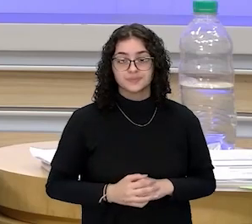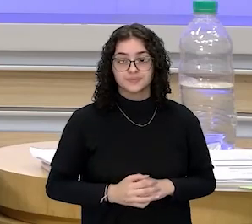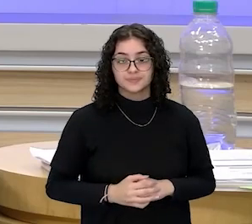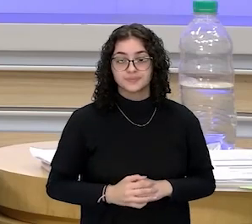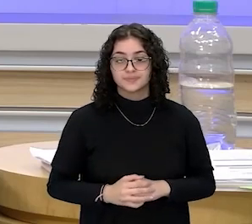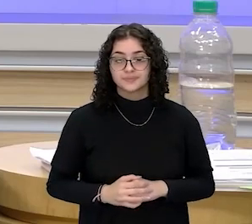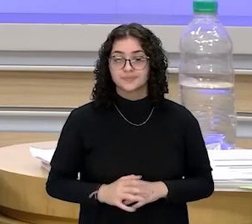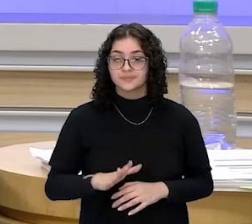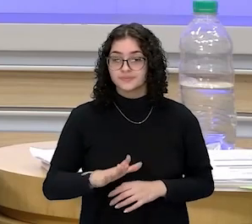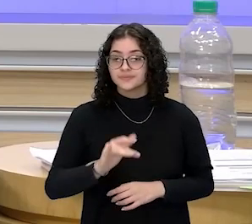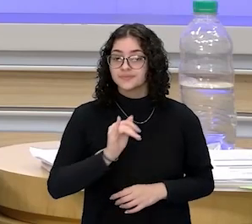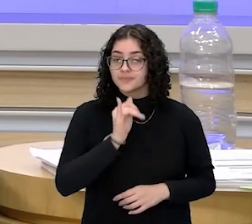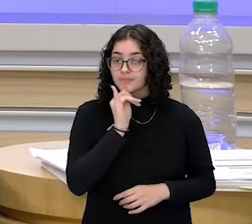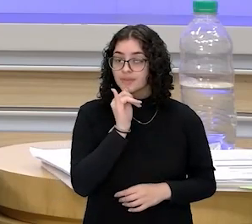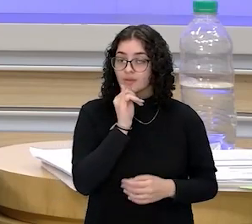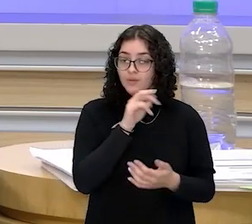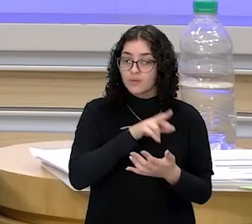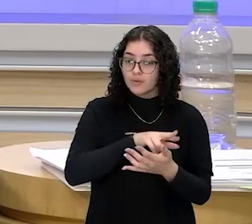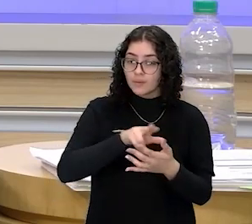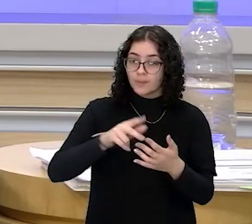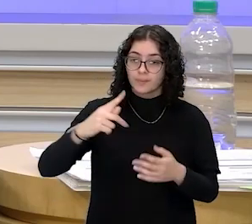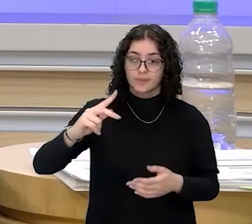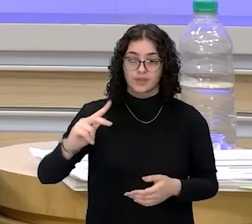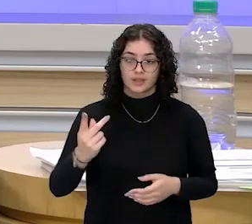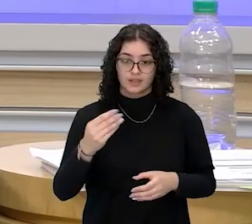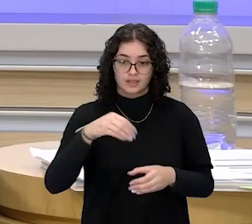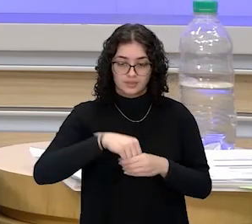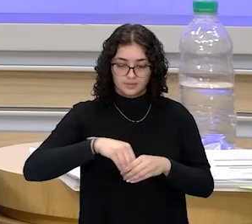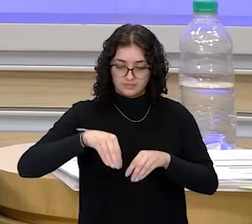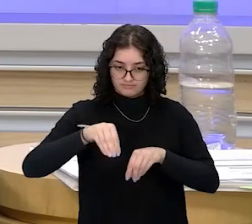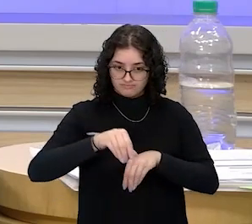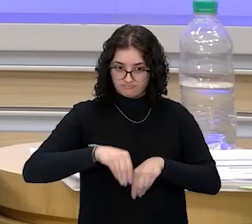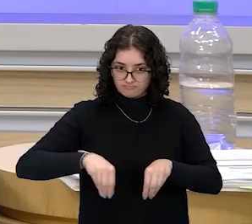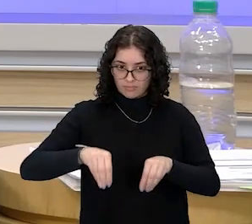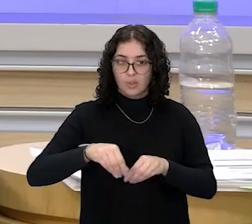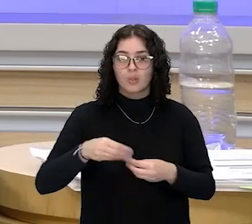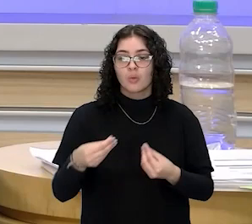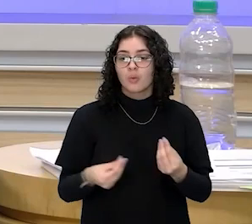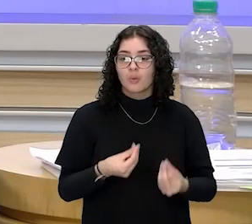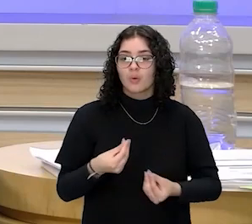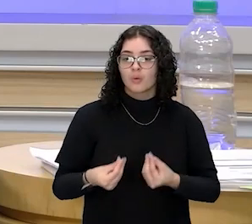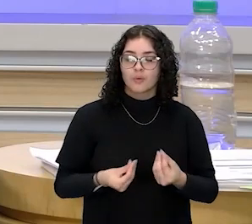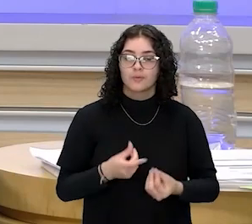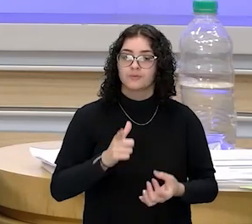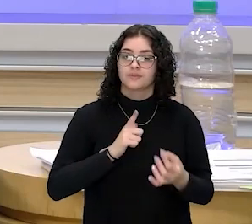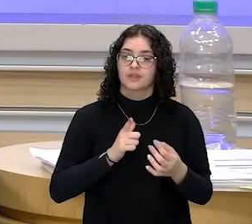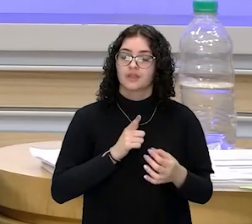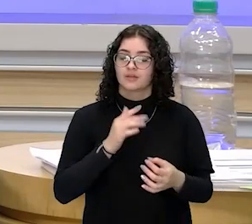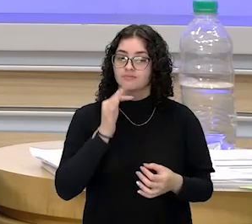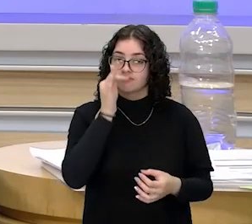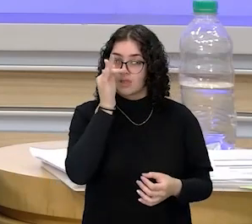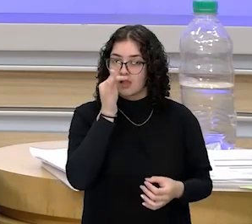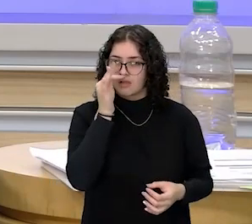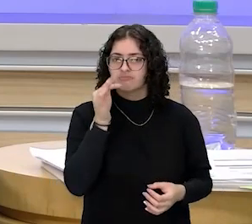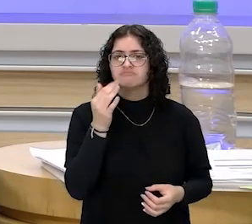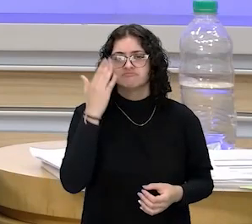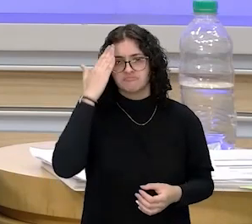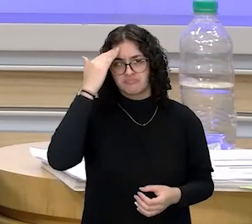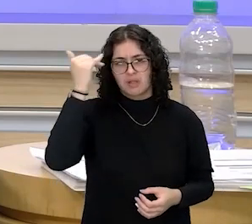para trazer exemplos da relação de pH já no solo, a gente tem aí uma planta muito famosa